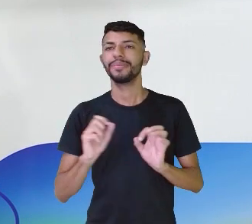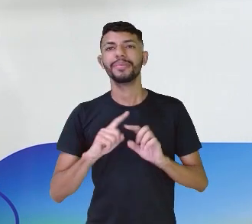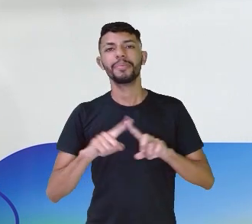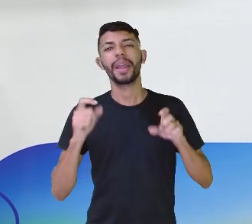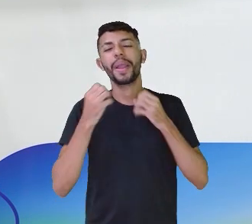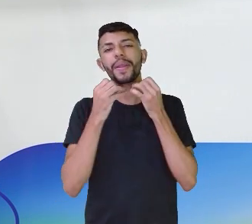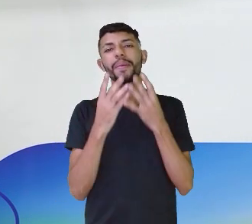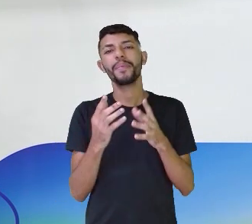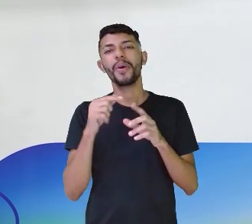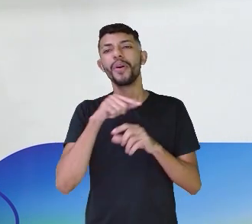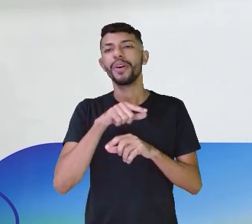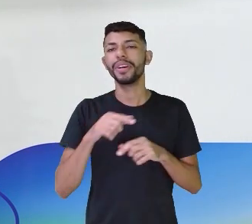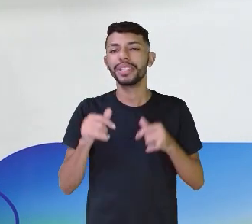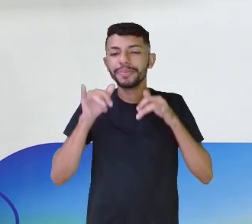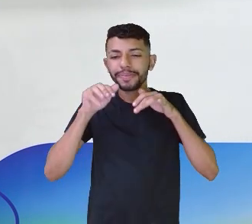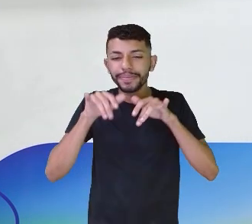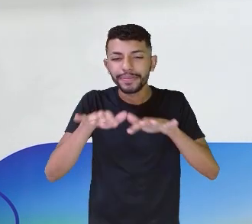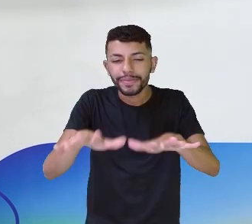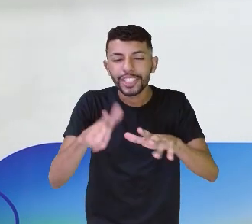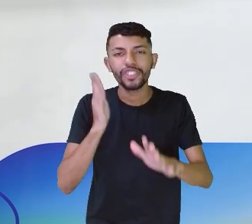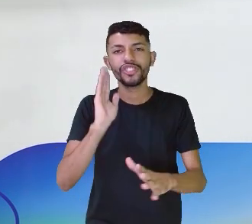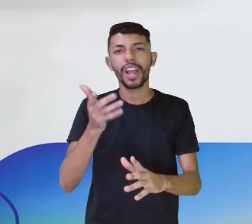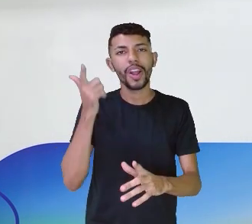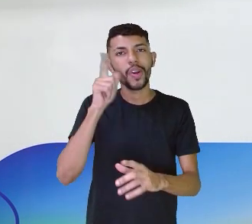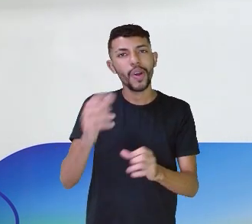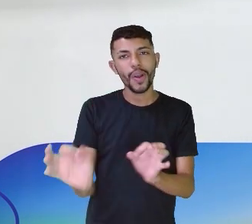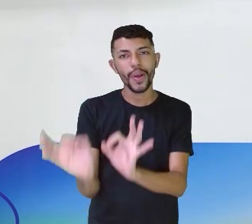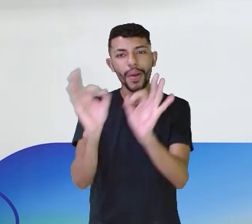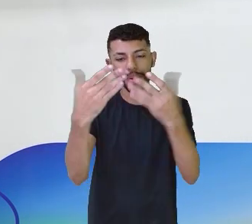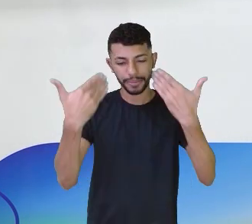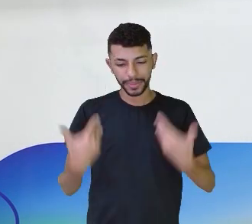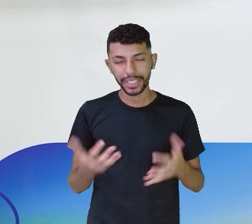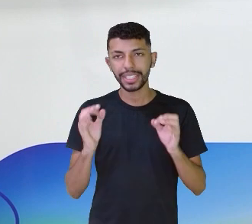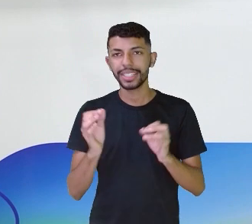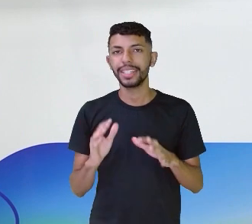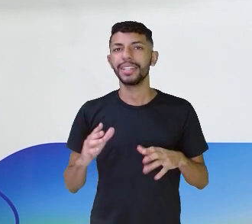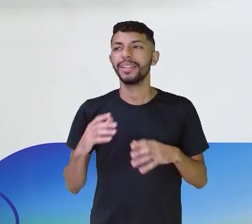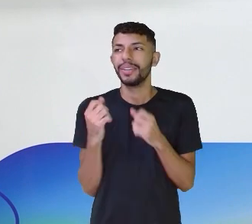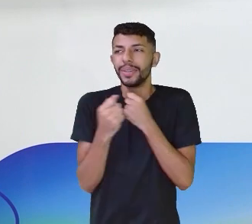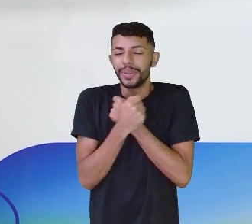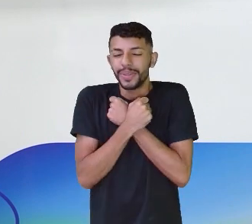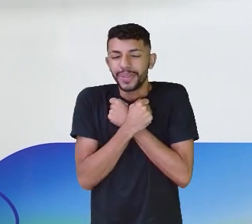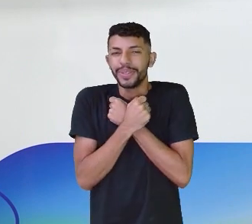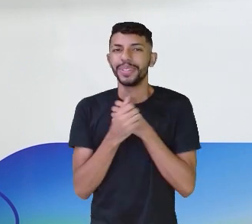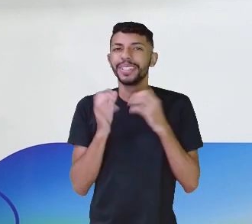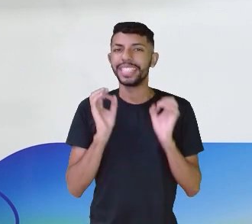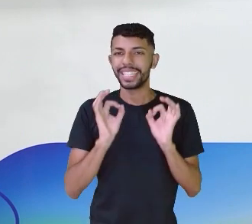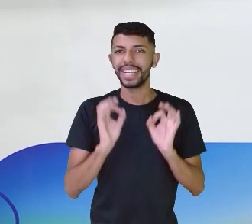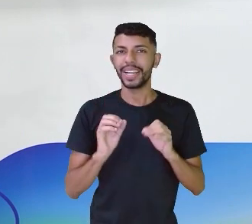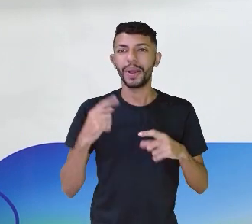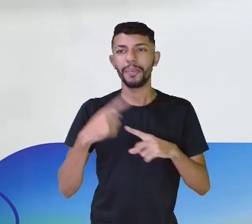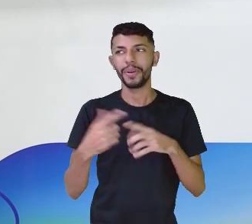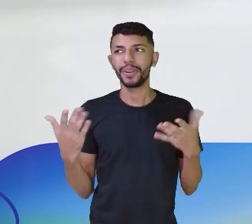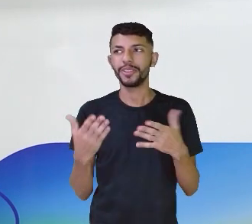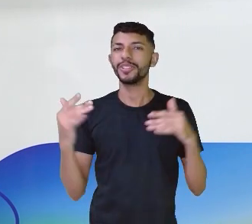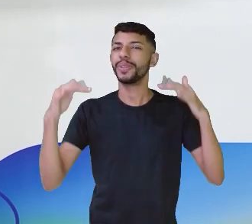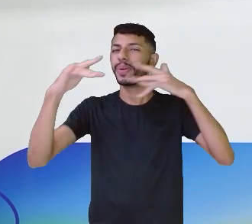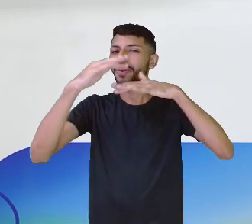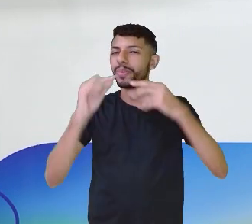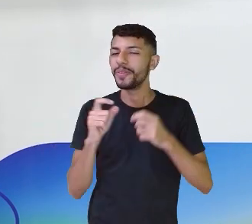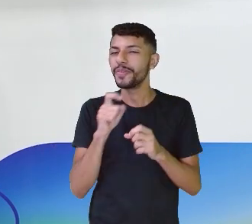você, né? Que bom que você já começou a mandar bom dia para mim. Me esquenta bastante, apesar do clima estar um pouco ameno